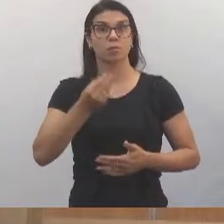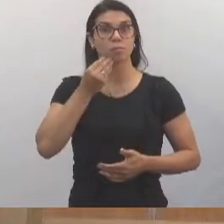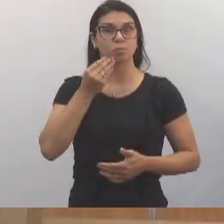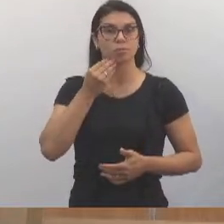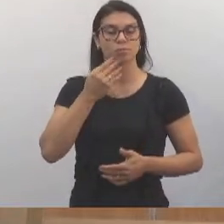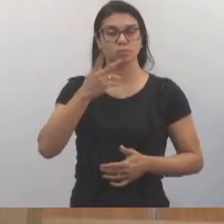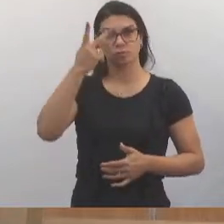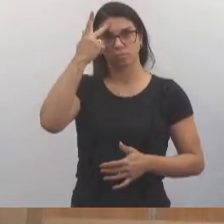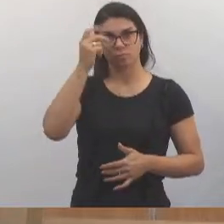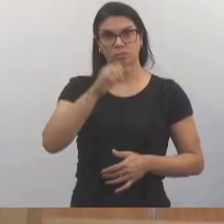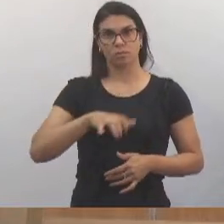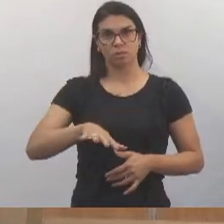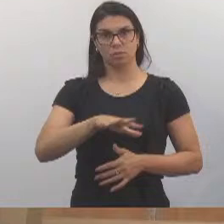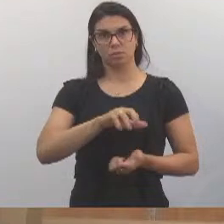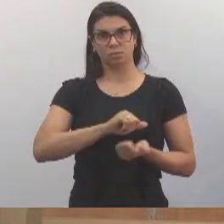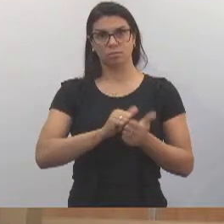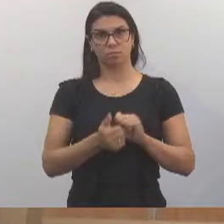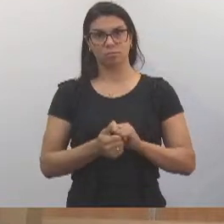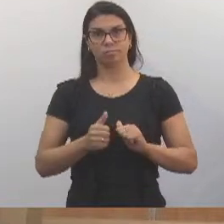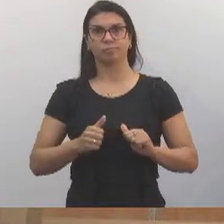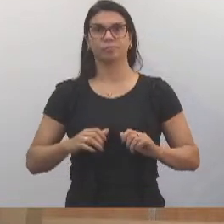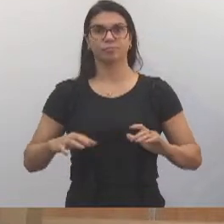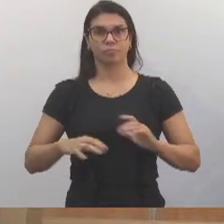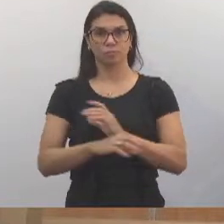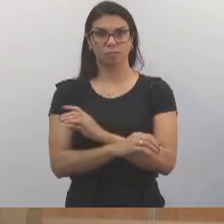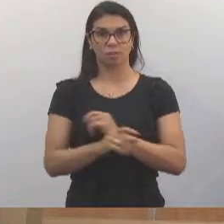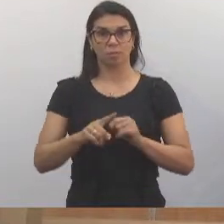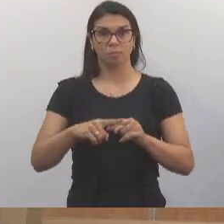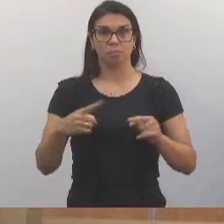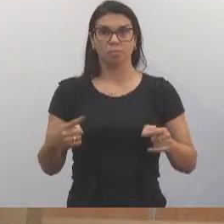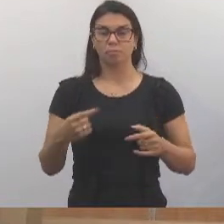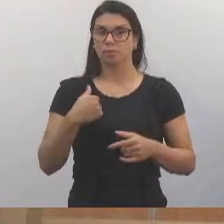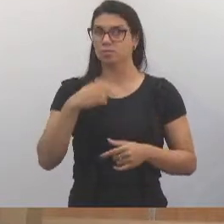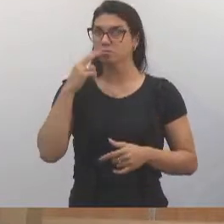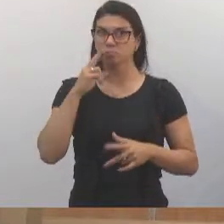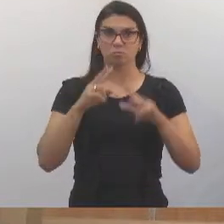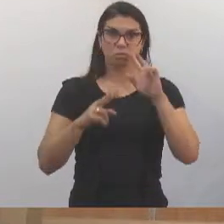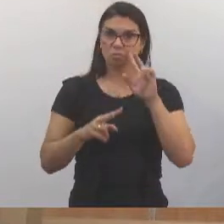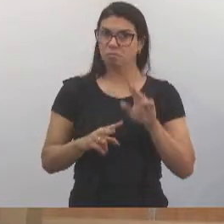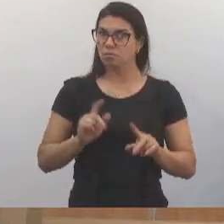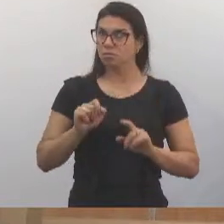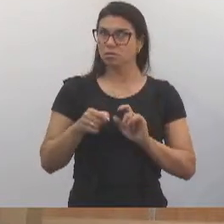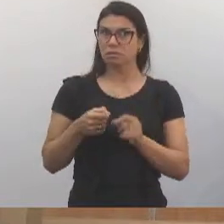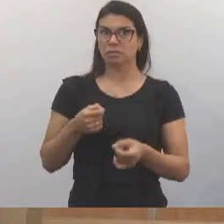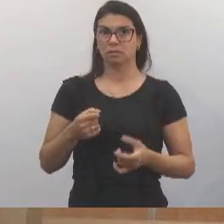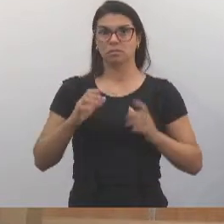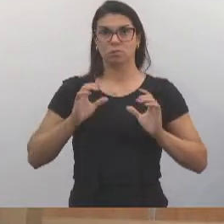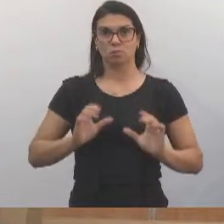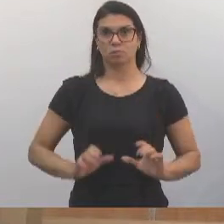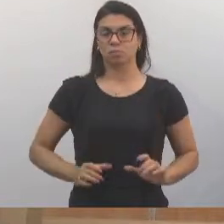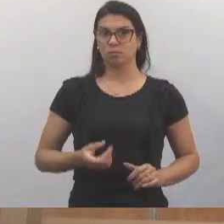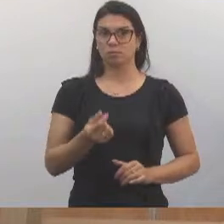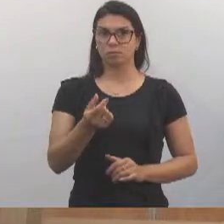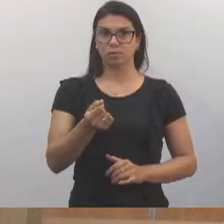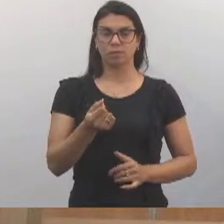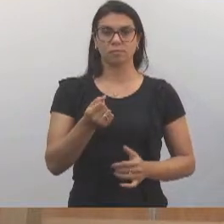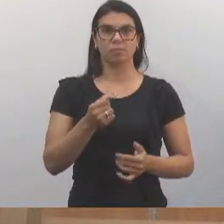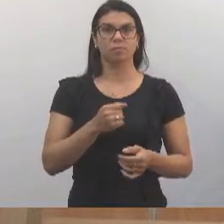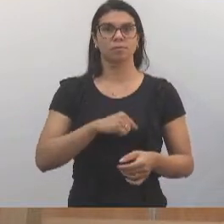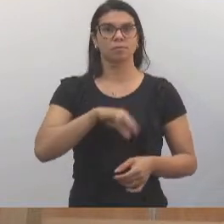para o esporte como um todo. Porém, eu não vejo bons sinais no comportamento das finanças